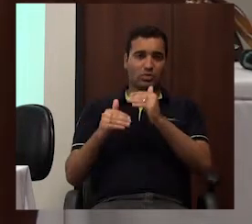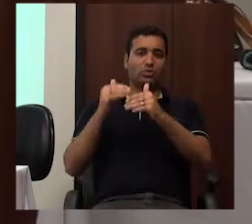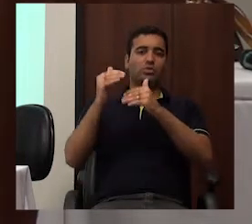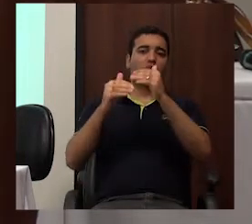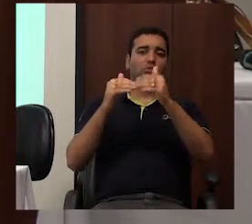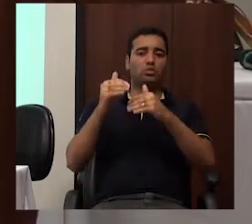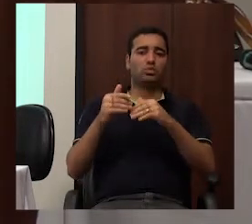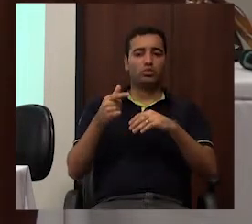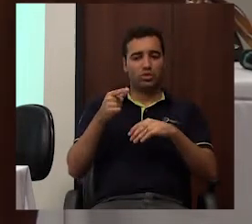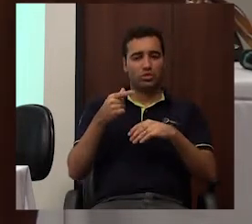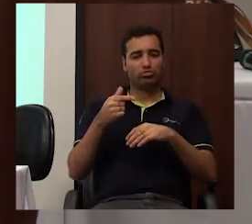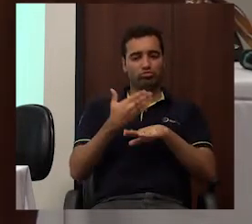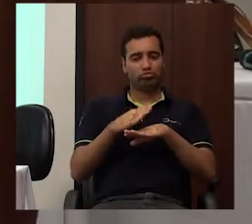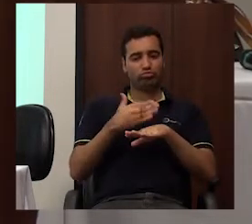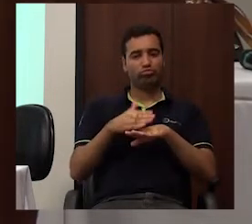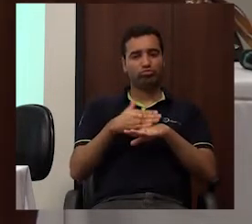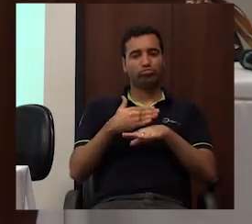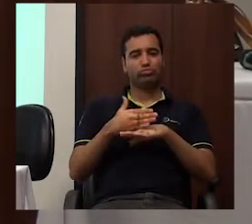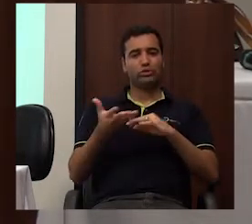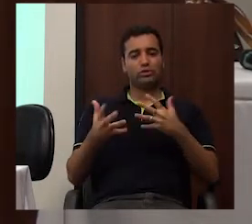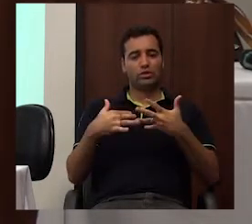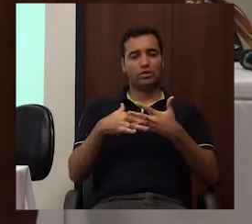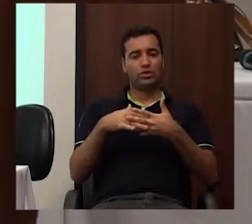da cidadania e a qualificação para o trabalho.